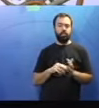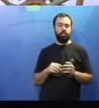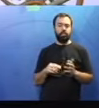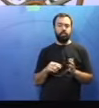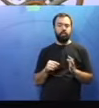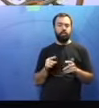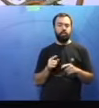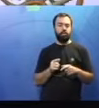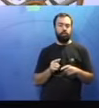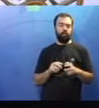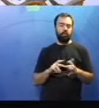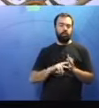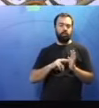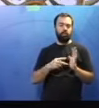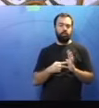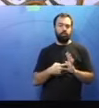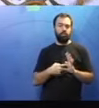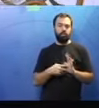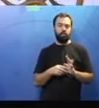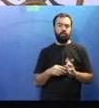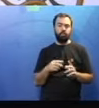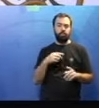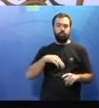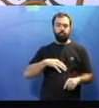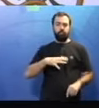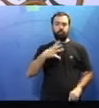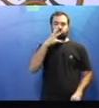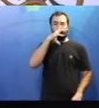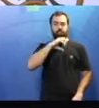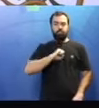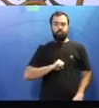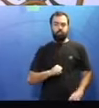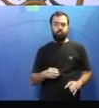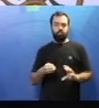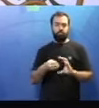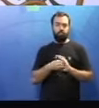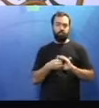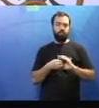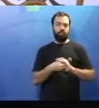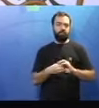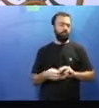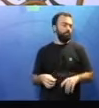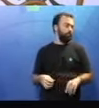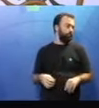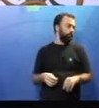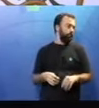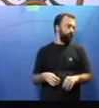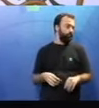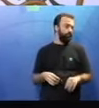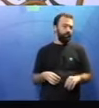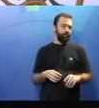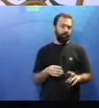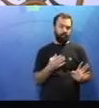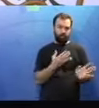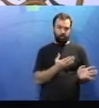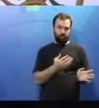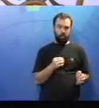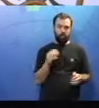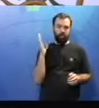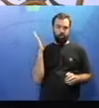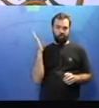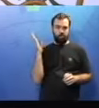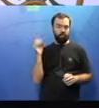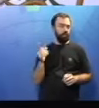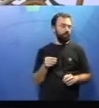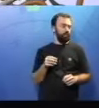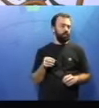de um microscópio, chamado microscópio eletrônico de varredura. Aqui, essas estruturas que estão aqui, chamadas de retículo endoplasmático, a gente